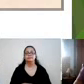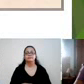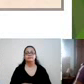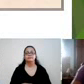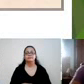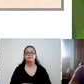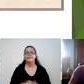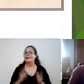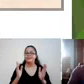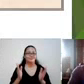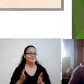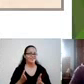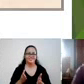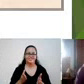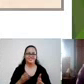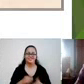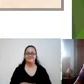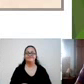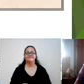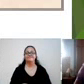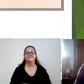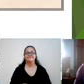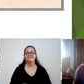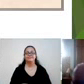Ah, errei, não é agora ainda não.